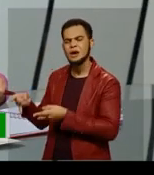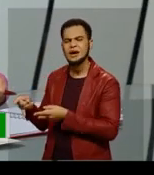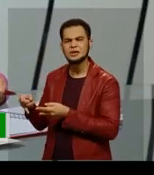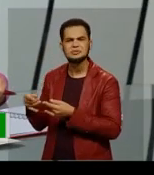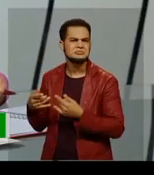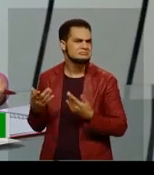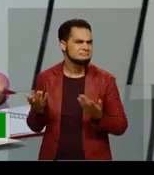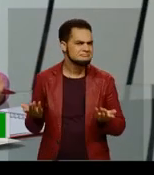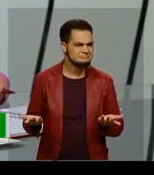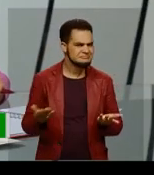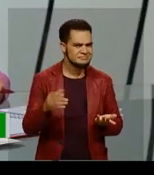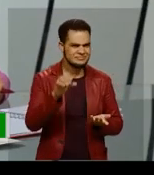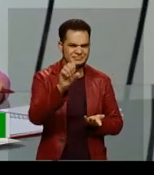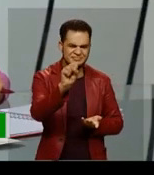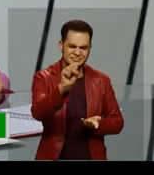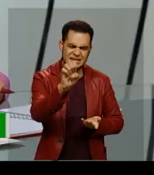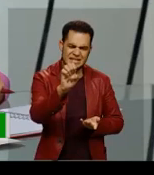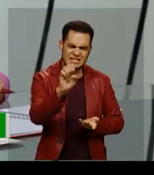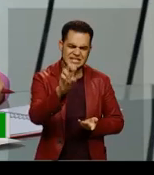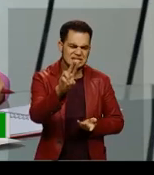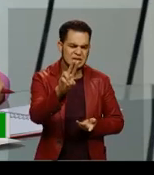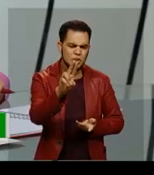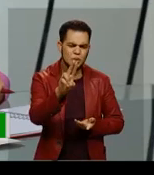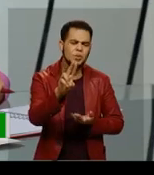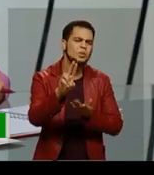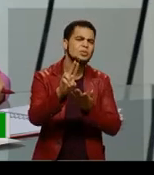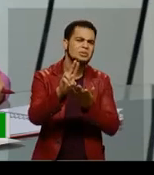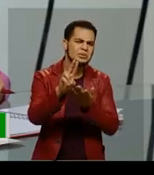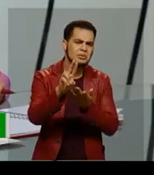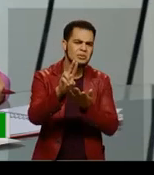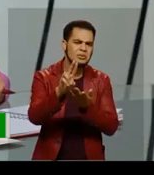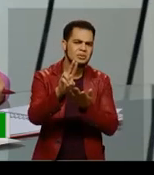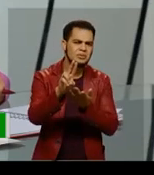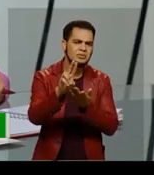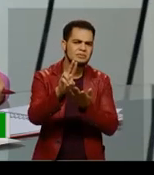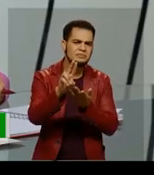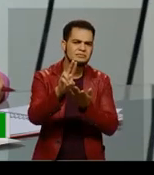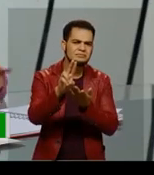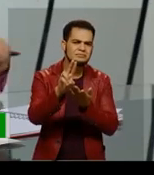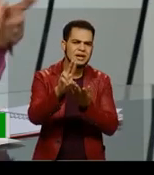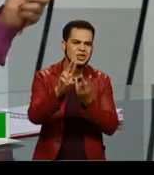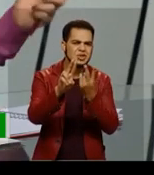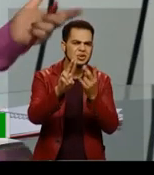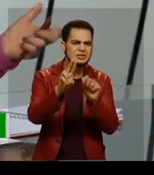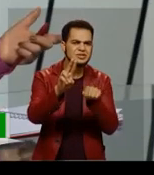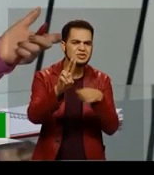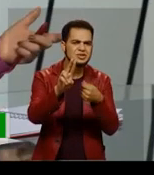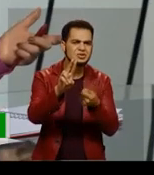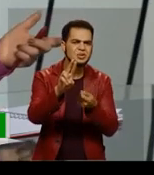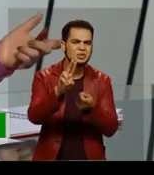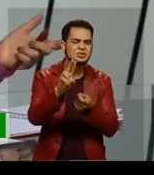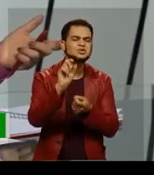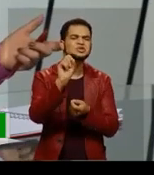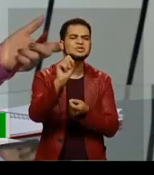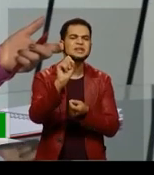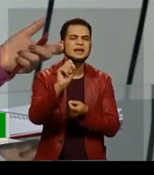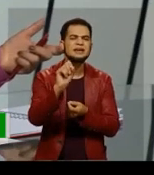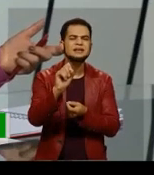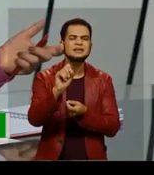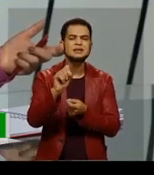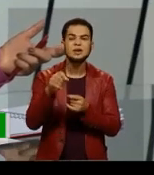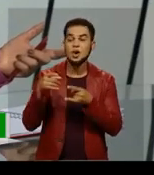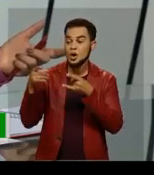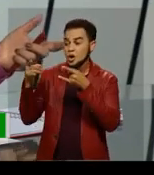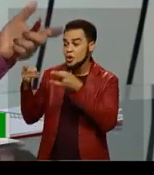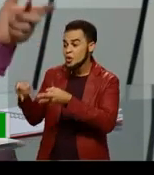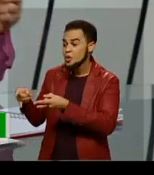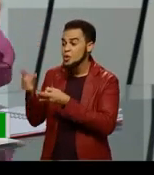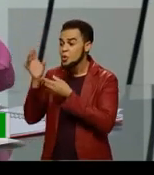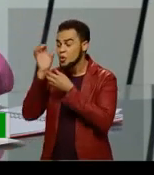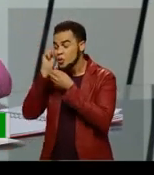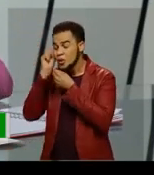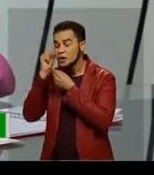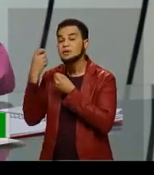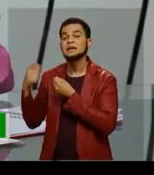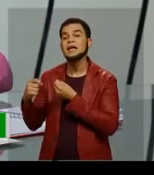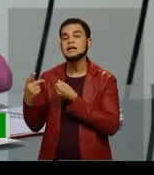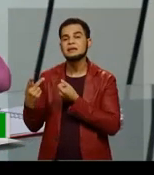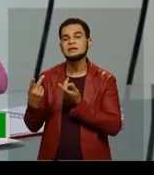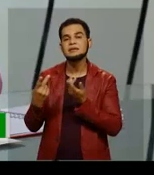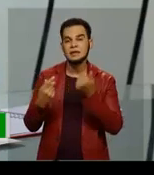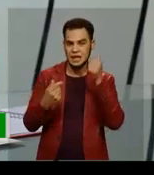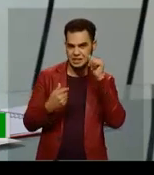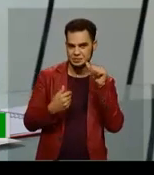encontrou o rapaz em seu quarto. Esse seu aí, ele é ambíguo, né? Porque de quem é o quarto? Tá? Então,